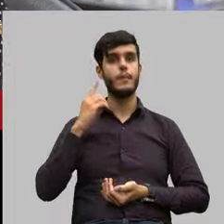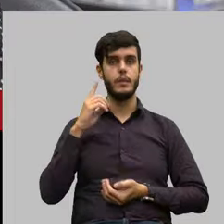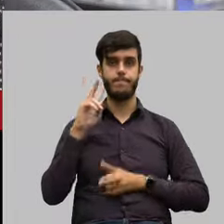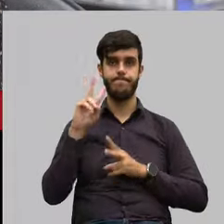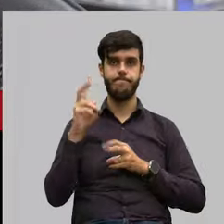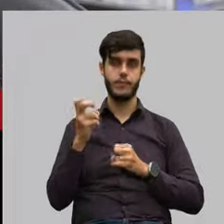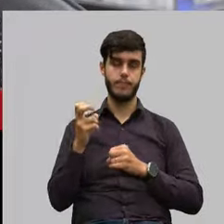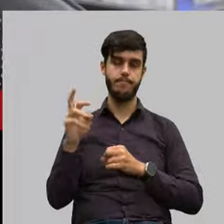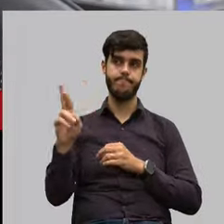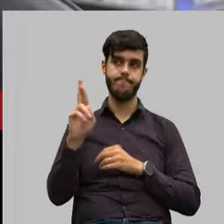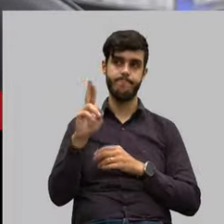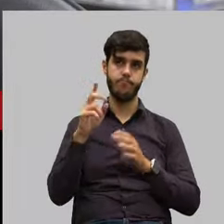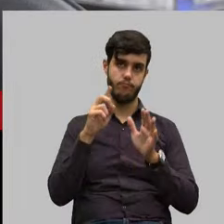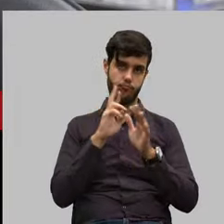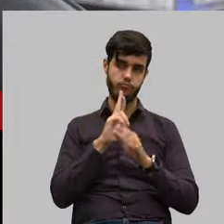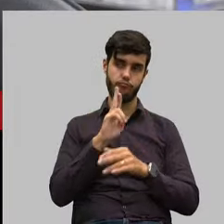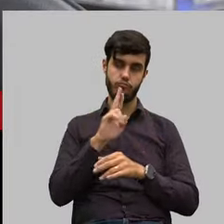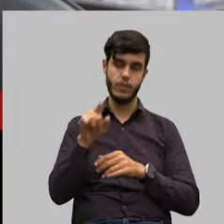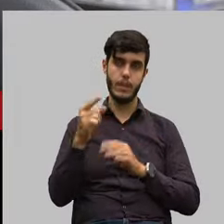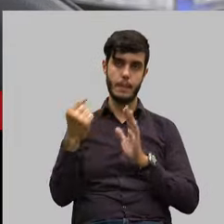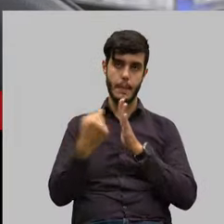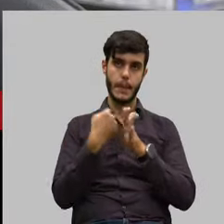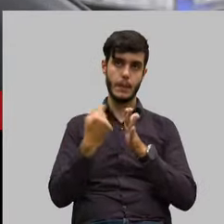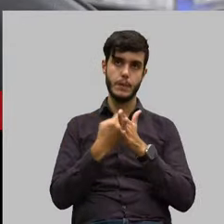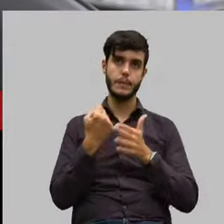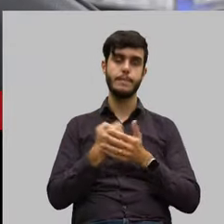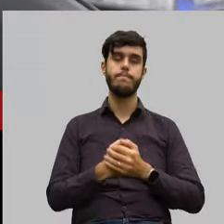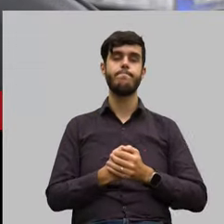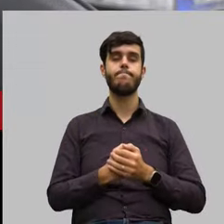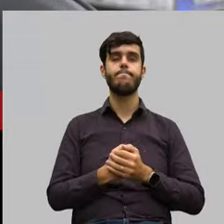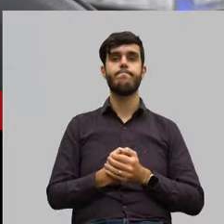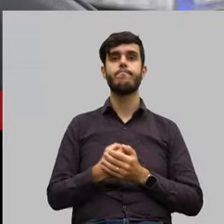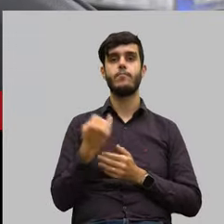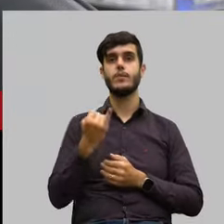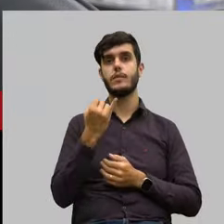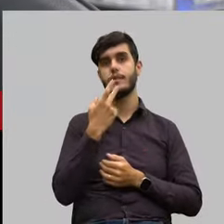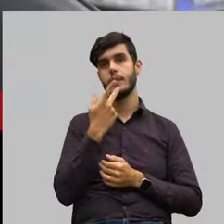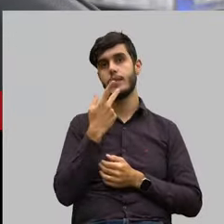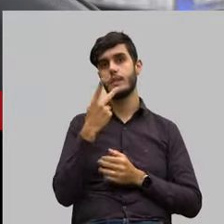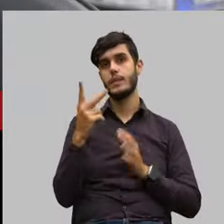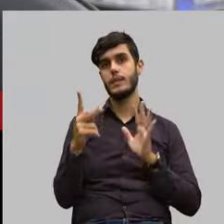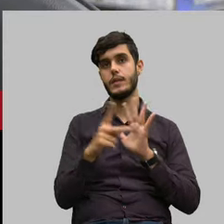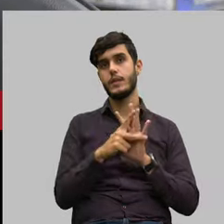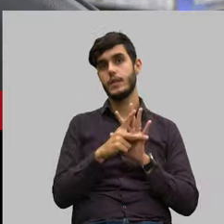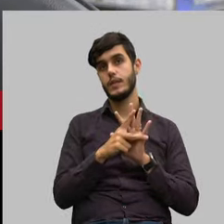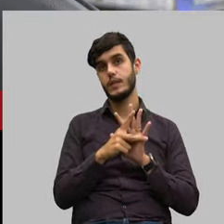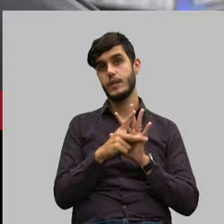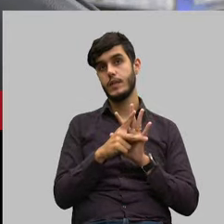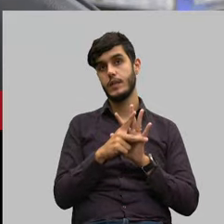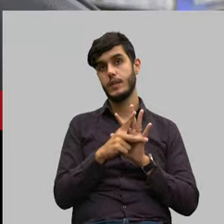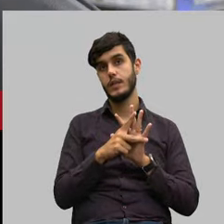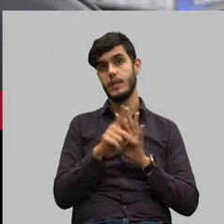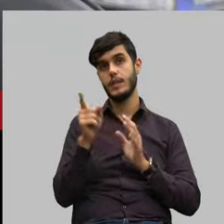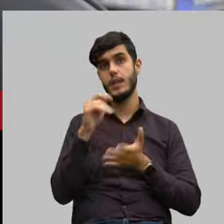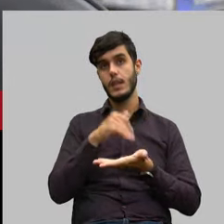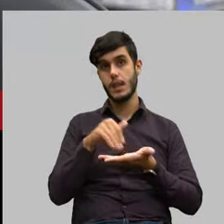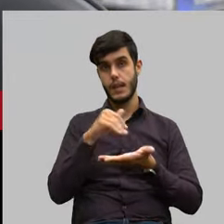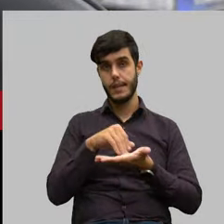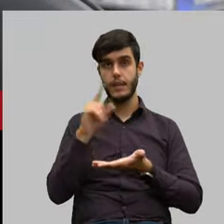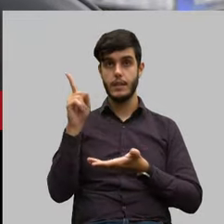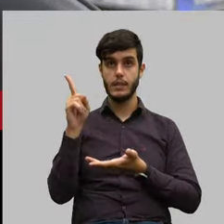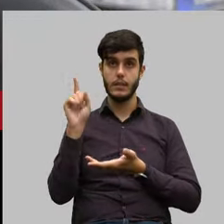perguntas acho que é an ressaltar uma fala até do próprio Deputado ó do próprio secretário Gustavo